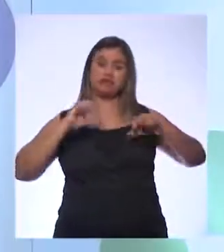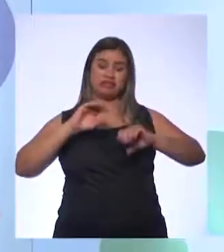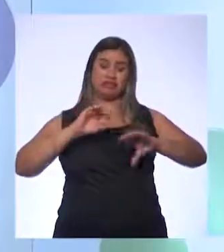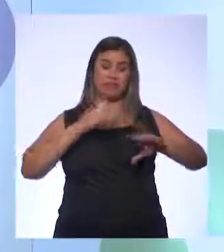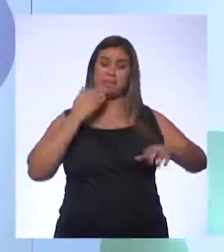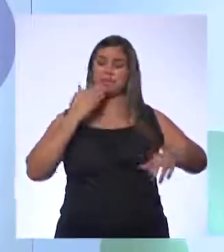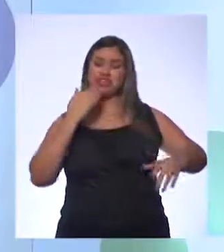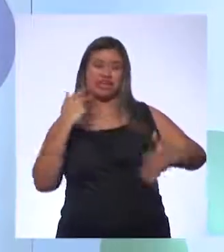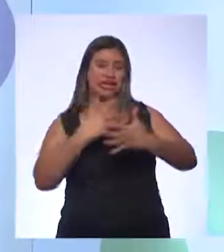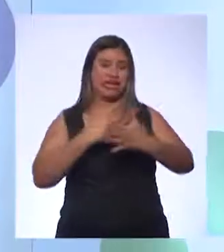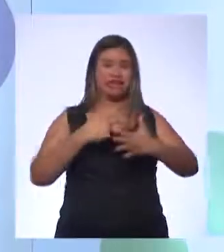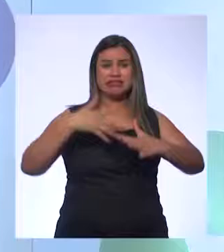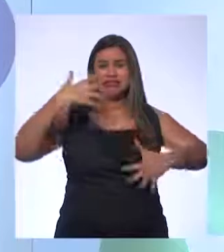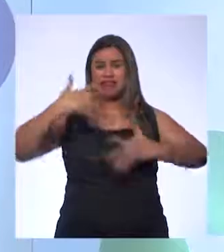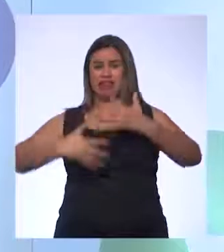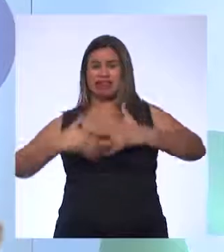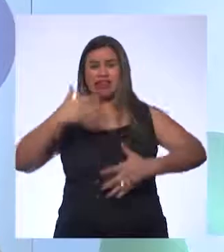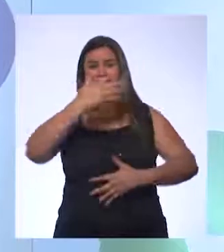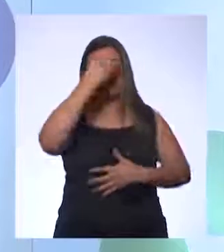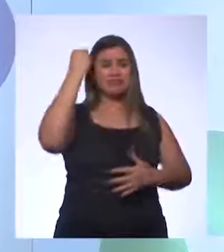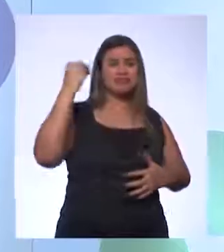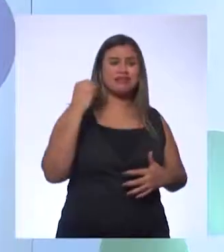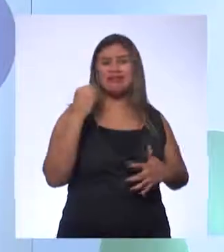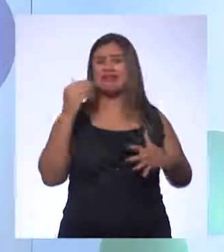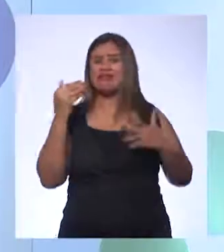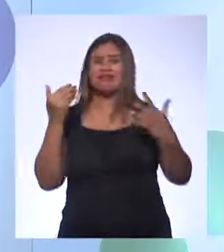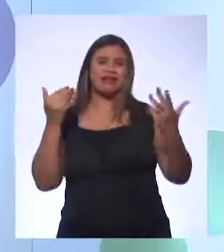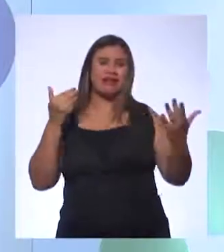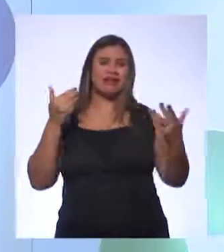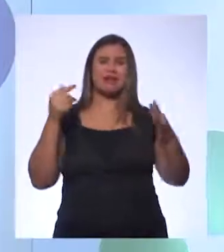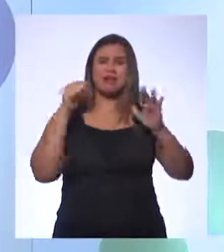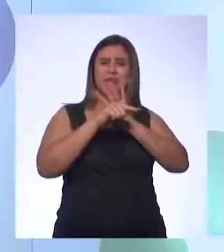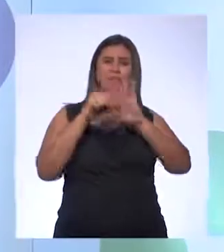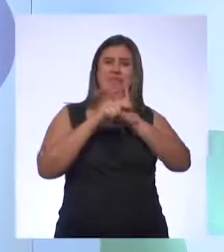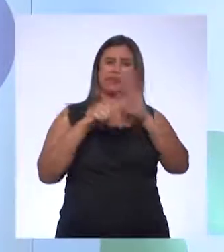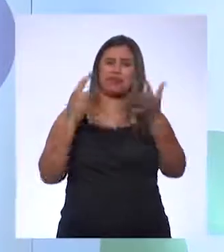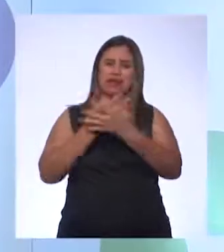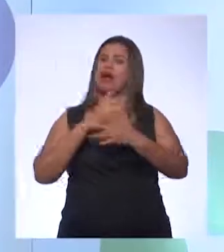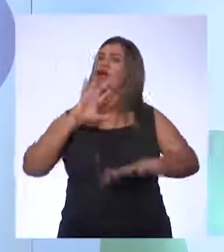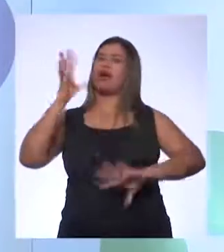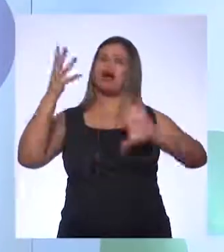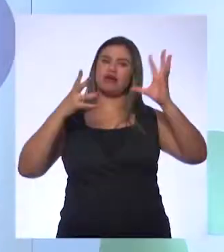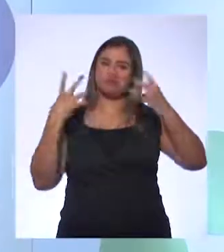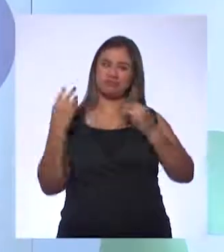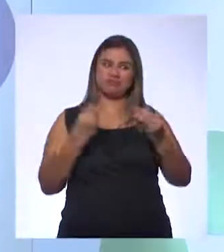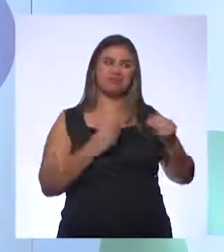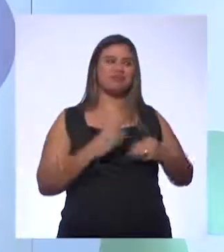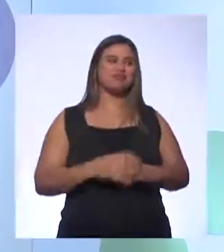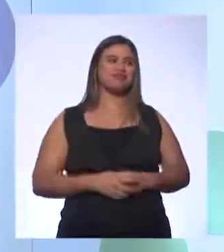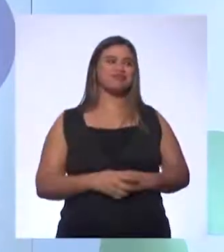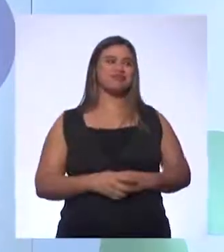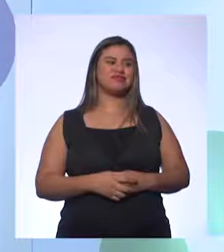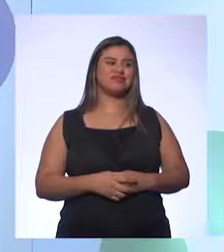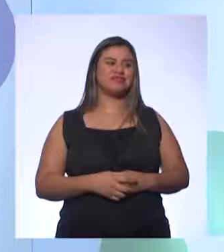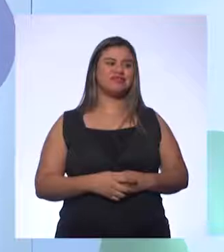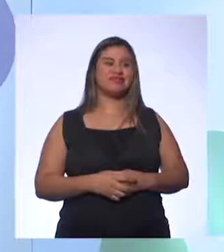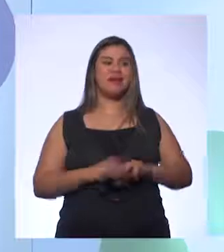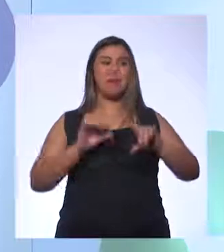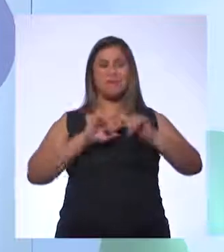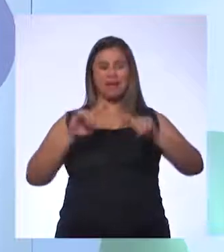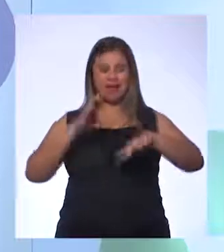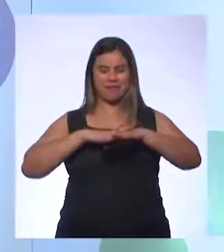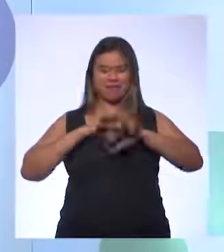pedi errado, às vezes esqueço o que eu vou falar, peço a questão errada. Nossa, comigo acontece dessas. Não, vídeos... Mas no final a gente arruma tudo, a